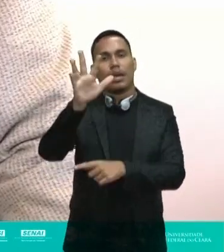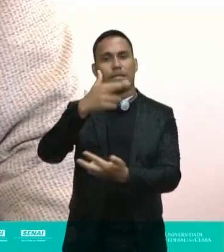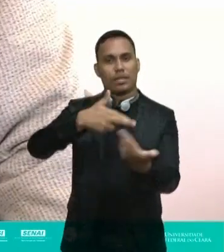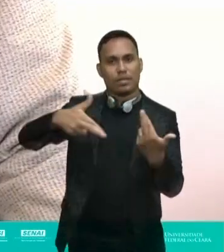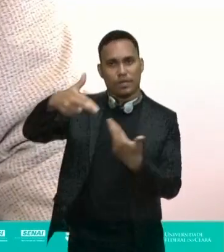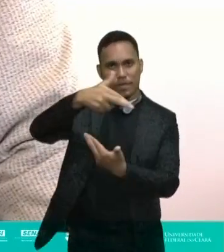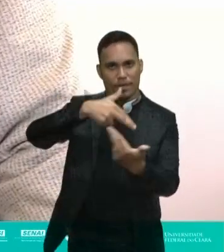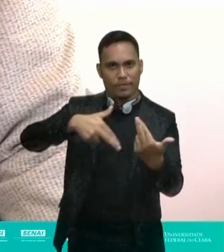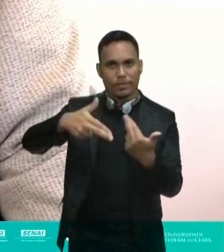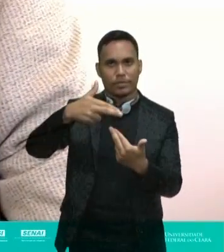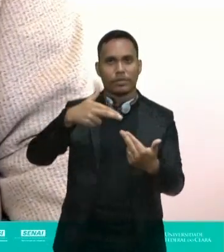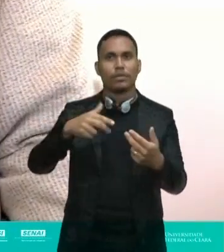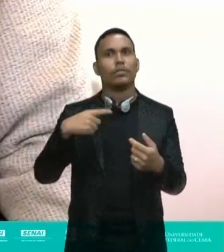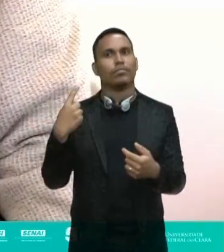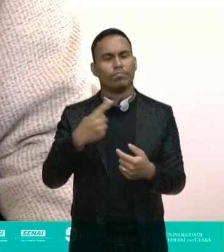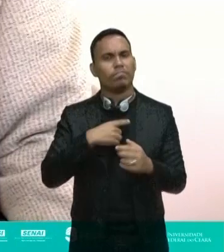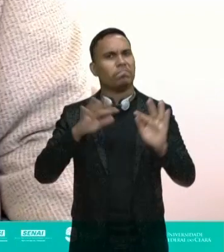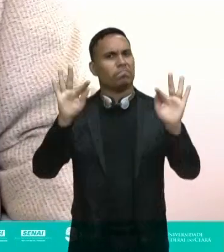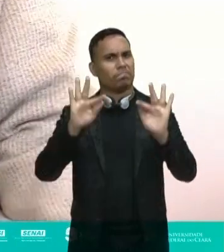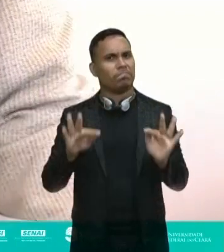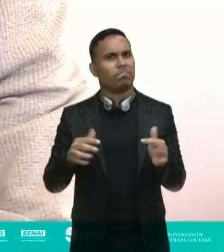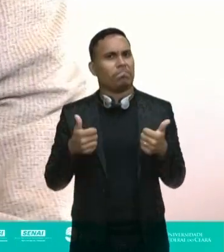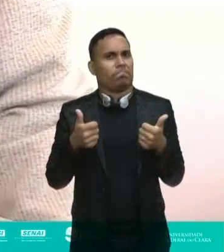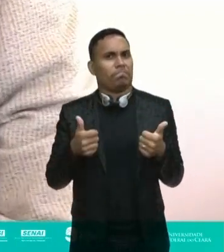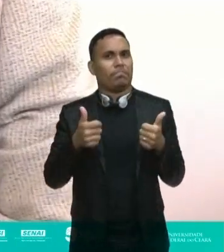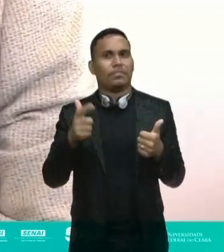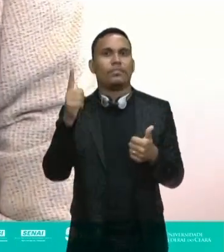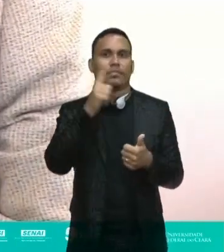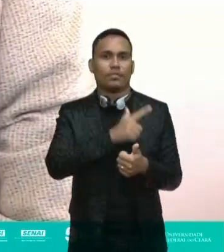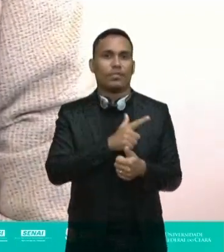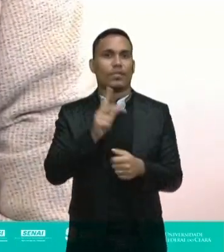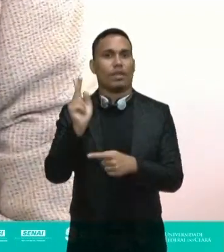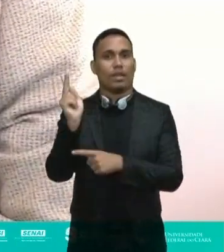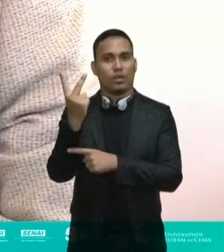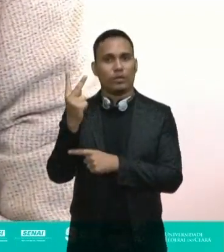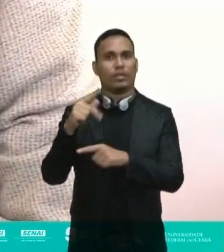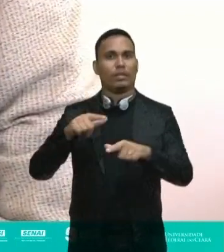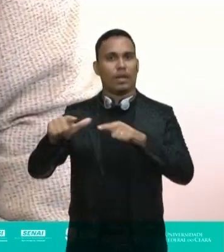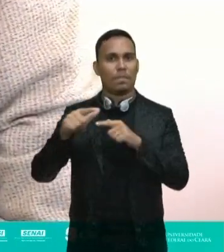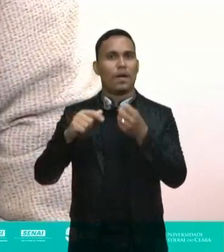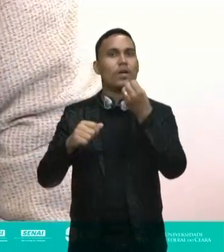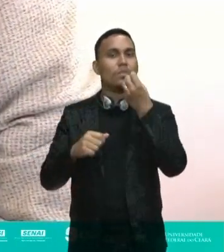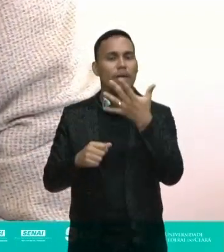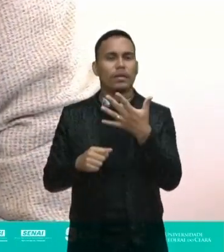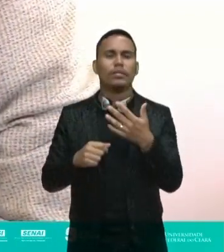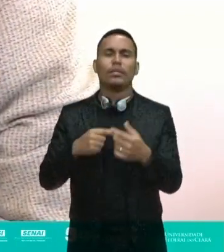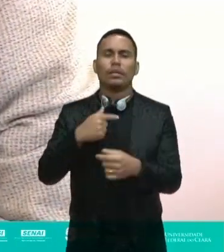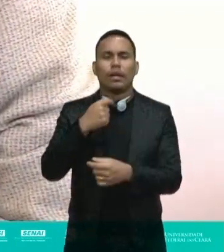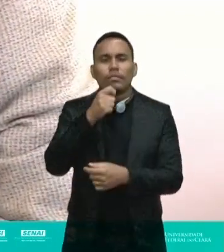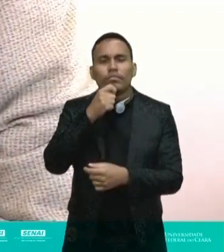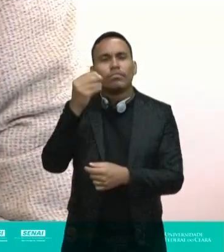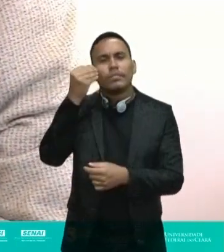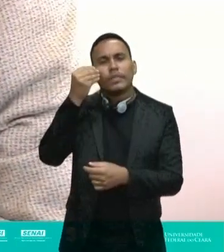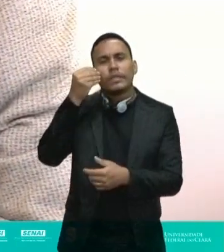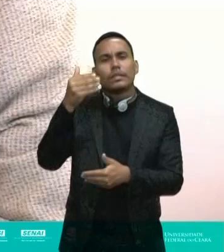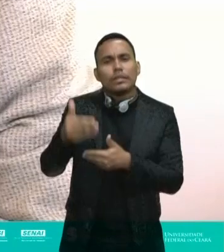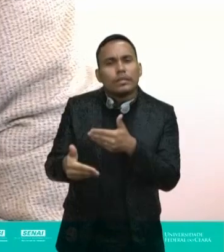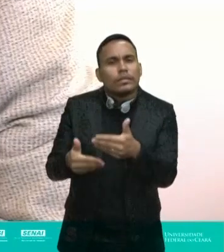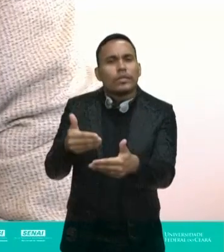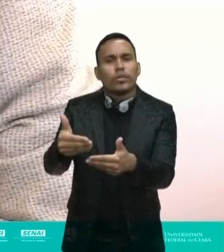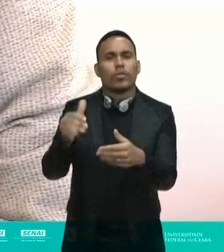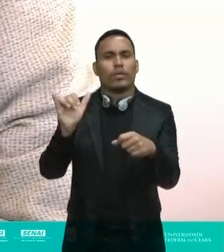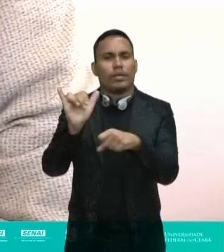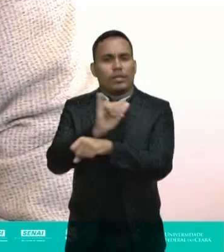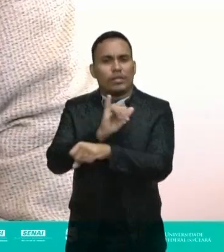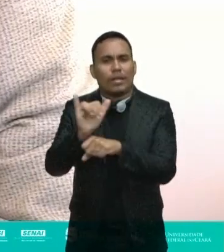na componente de cooperação internacional em torno do hidrogênio, procurando desenvolver e consolidar cadeias de valor,